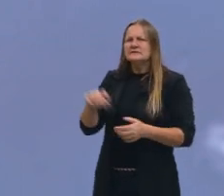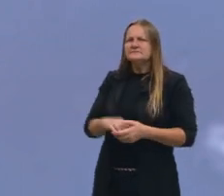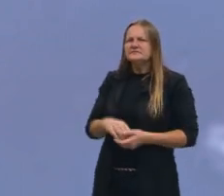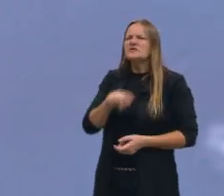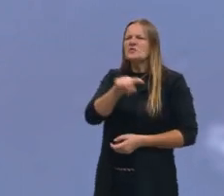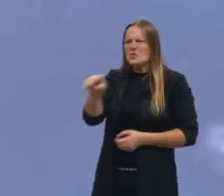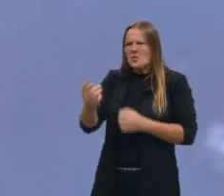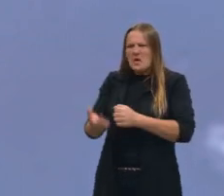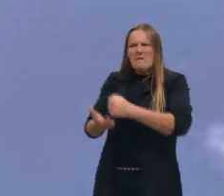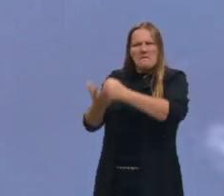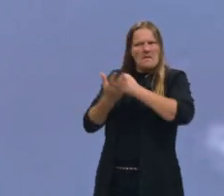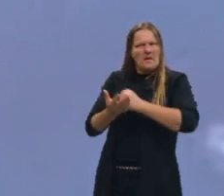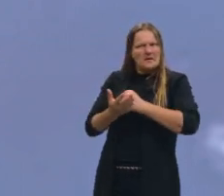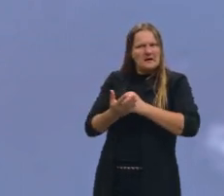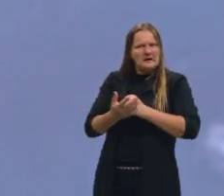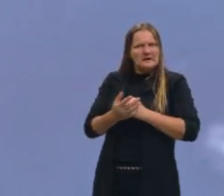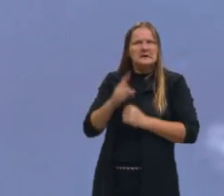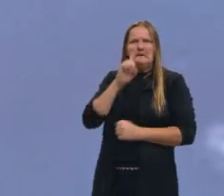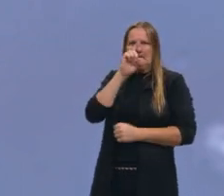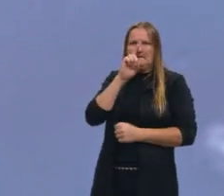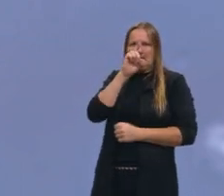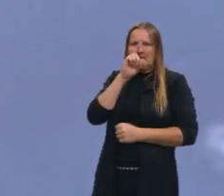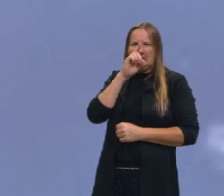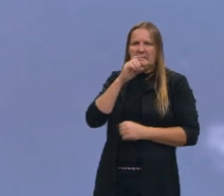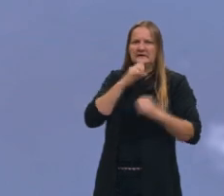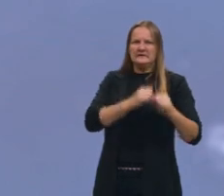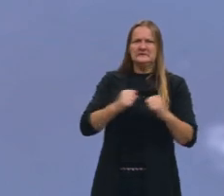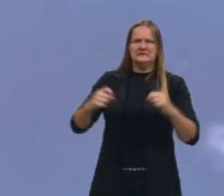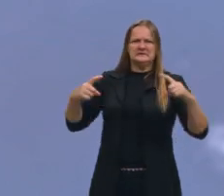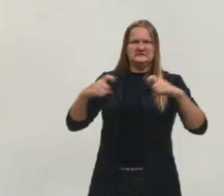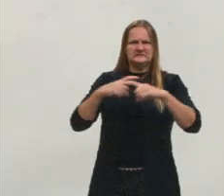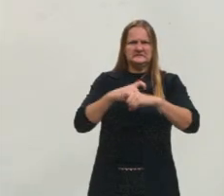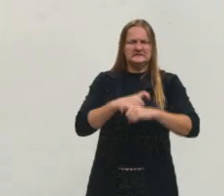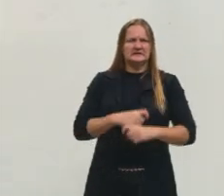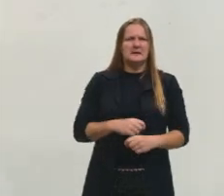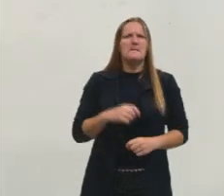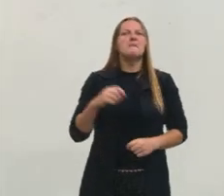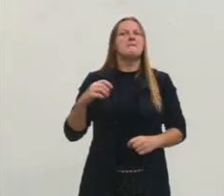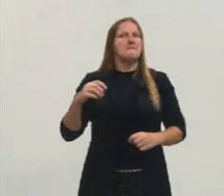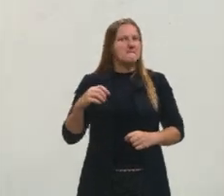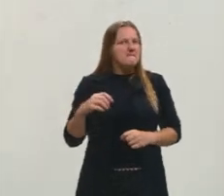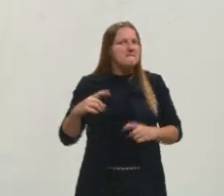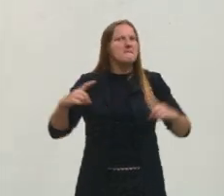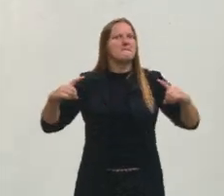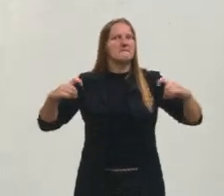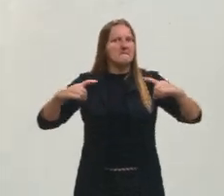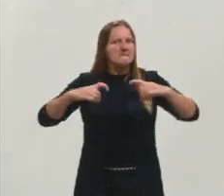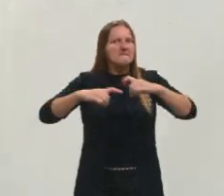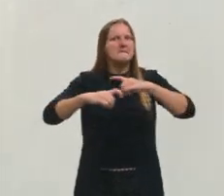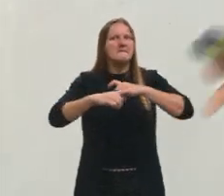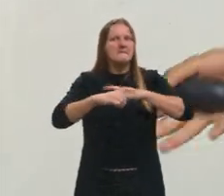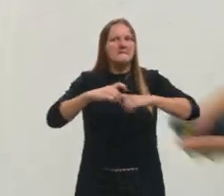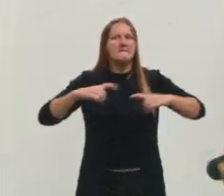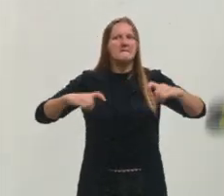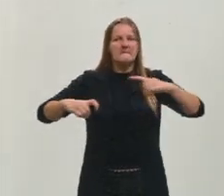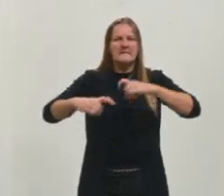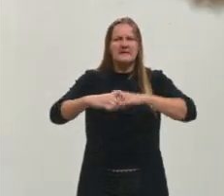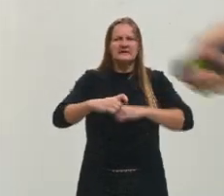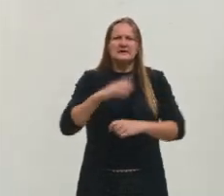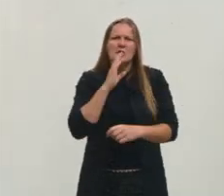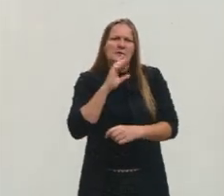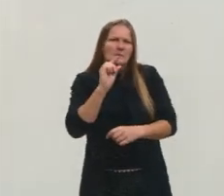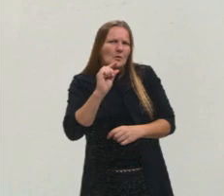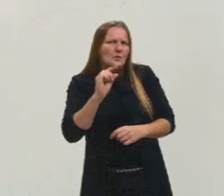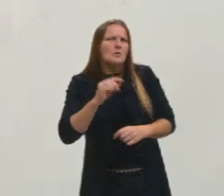Será que tu contribui para esse perigo e quebrou-se eu nem sabia que era perigo superbactéria Como assim eu mal conheço os